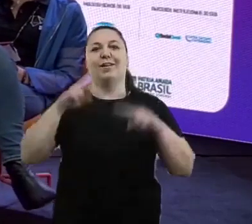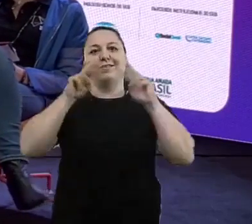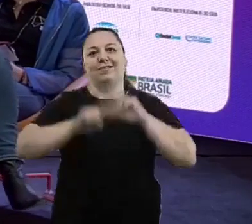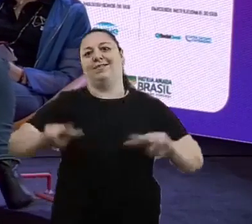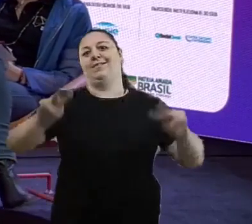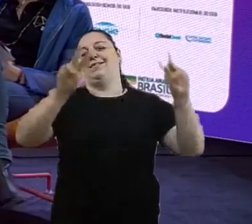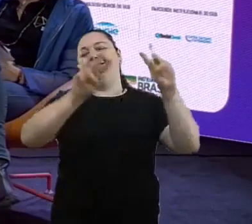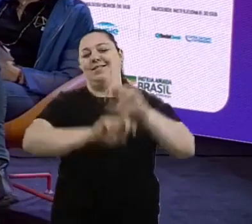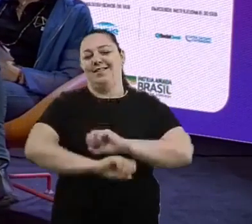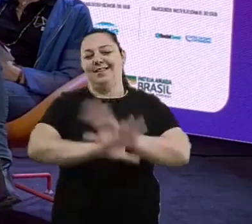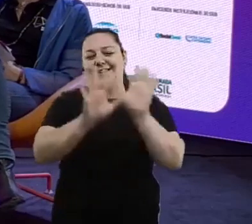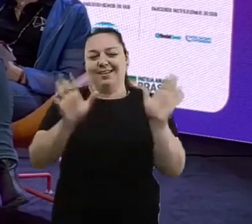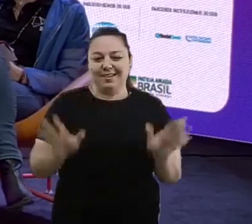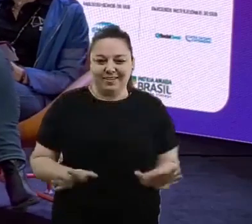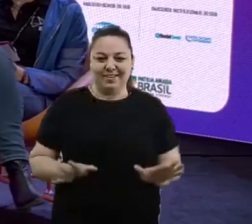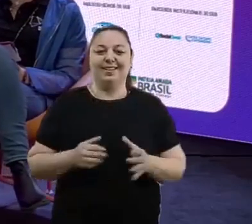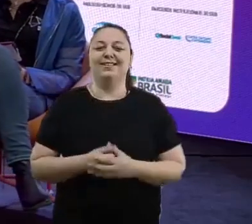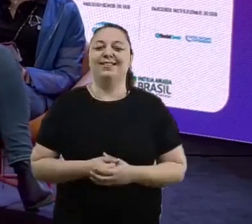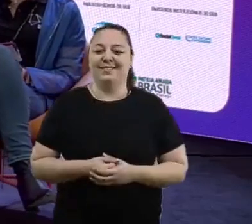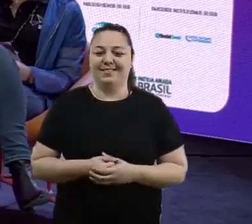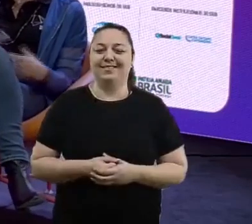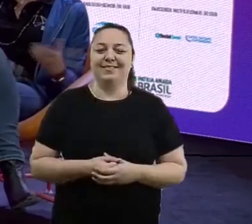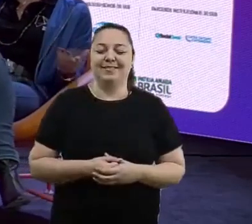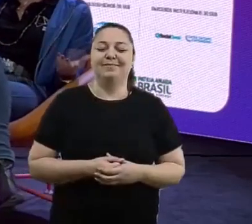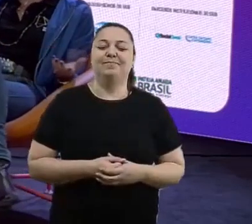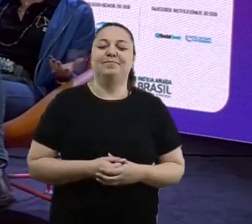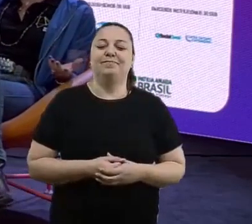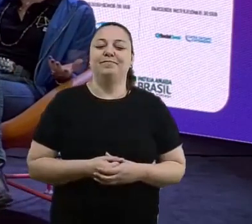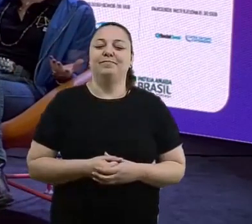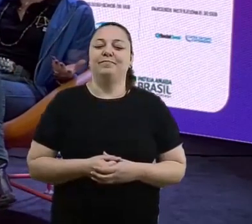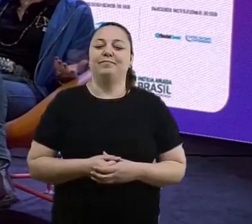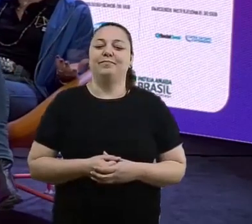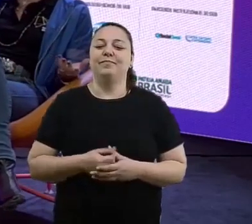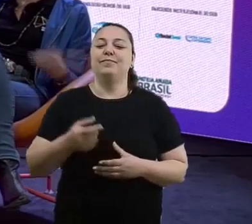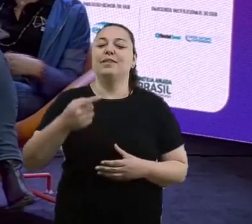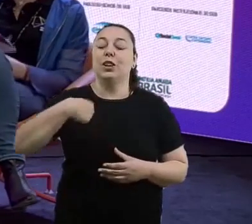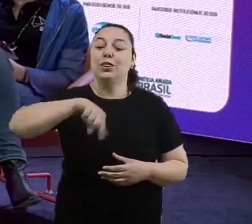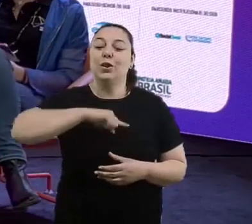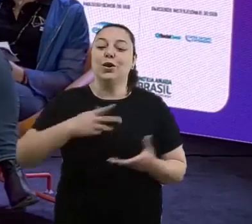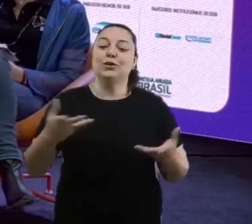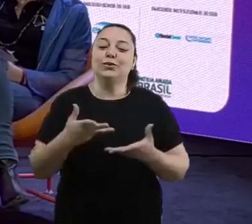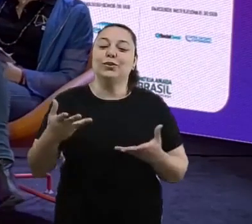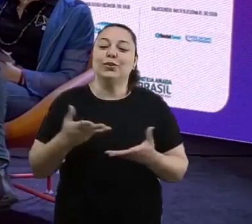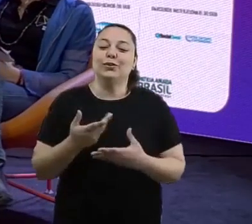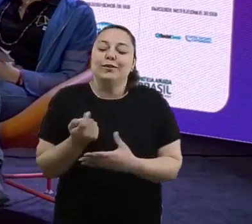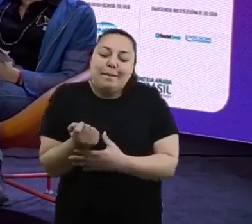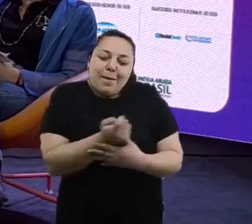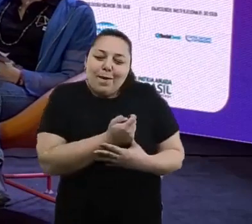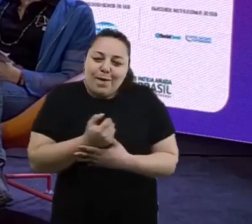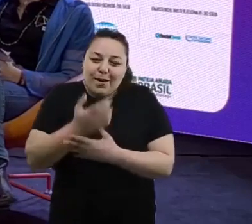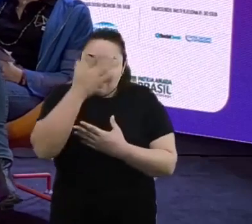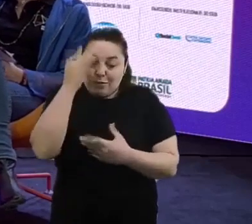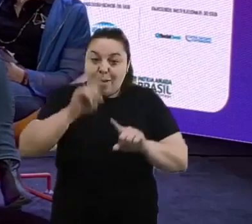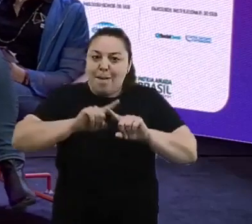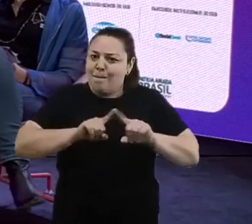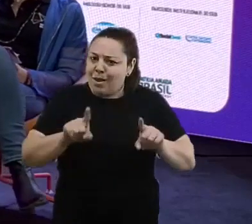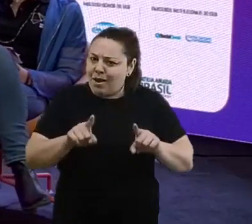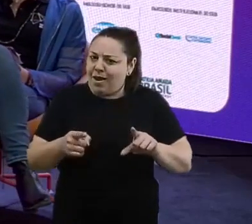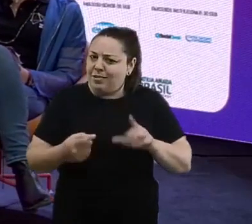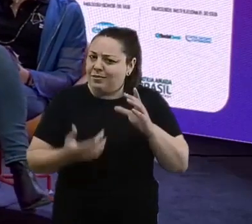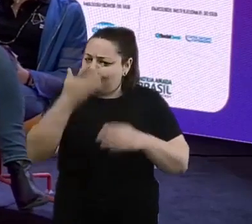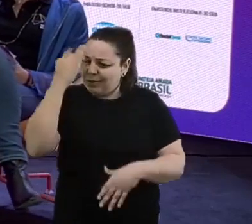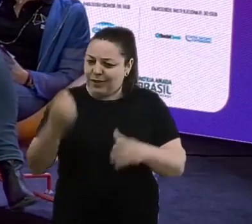e chegamos com um dado real que recebemos hoje, de 265 mil animais abatidos, uma diferença de 2,5%. Então, nós achamos isso um